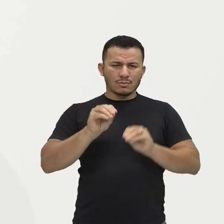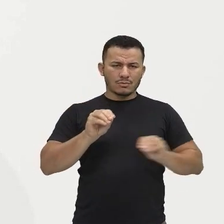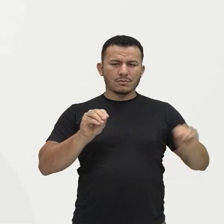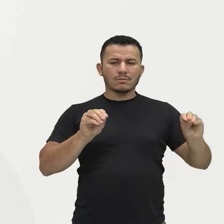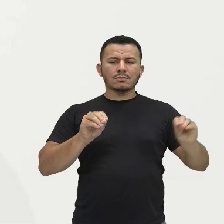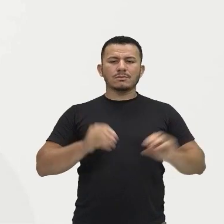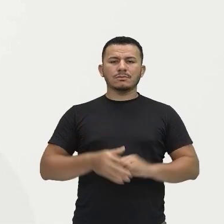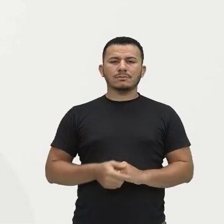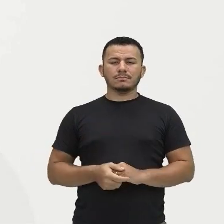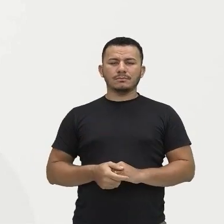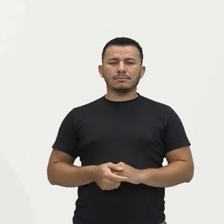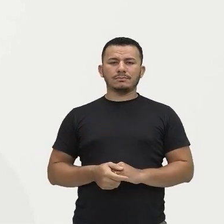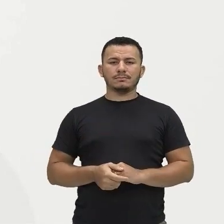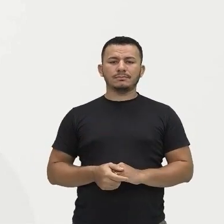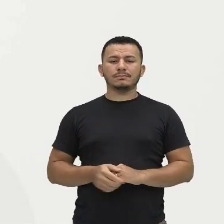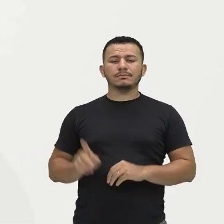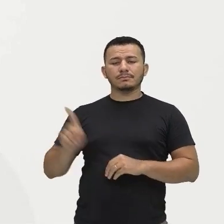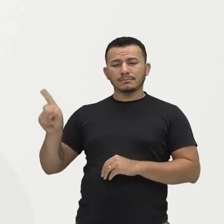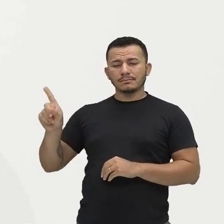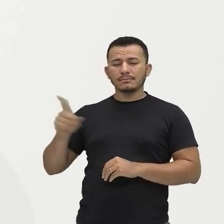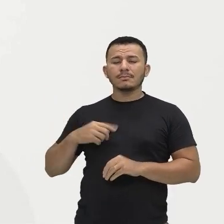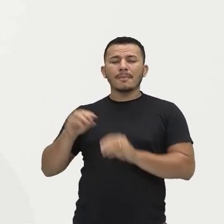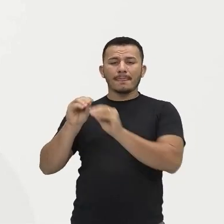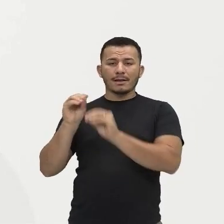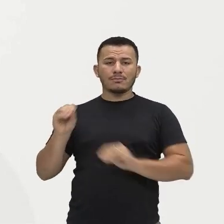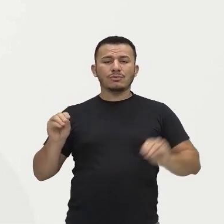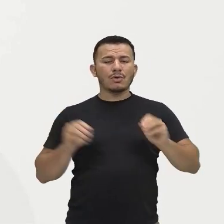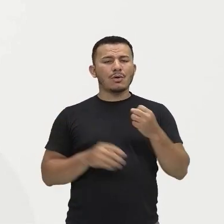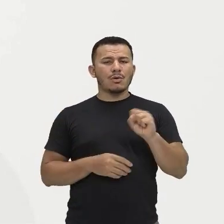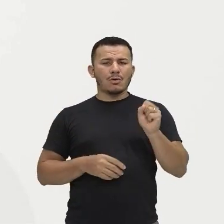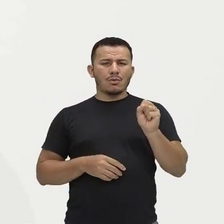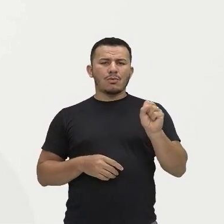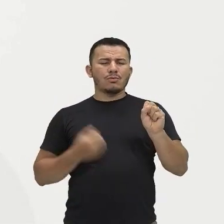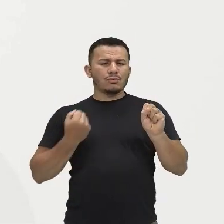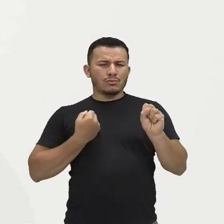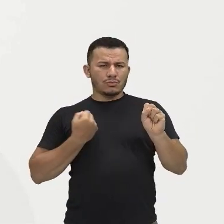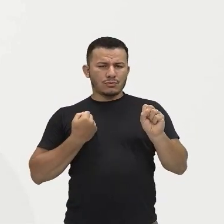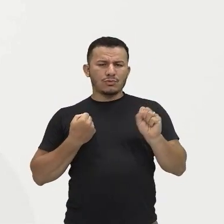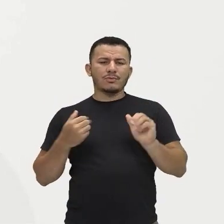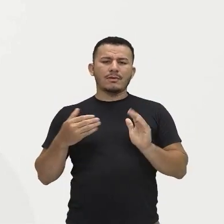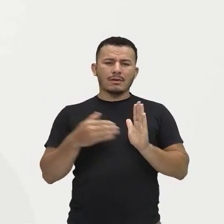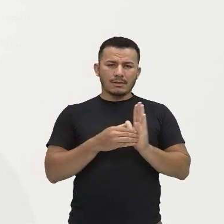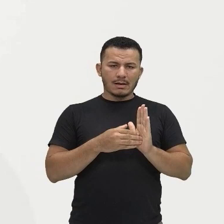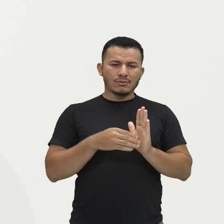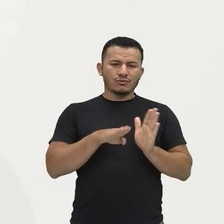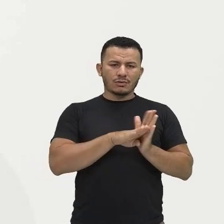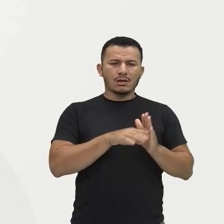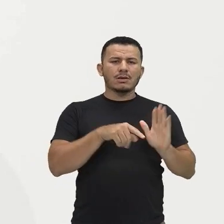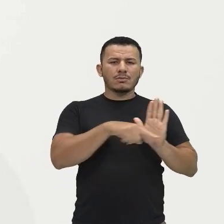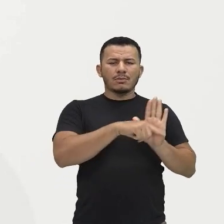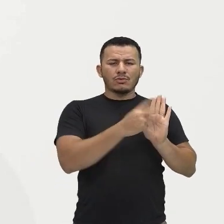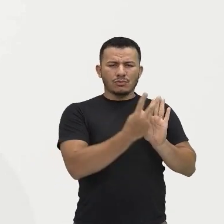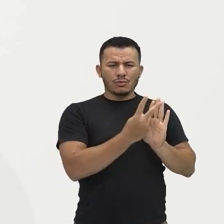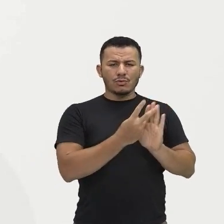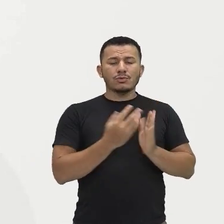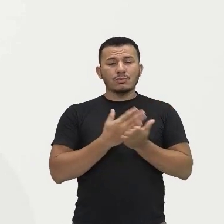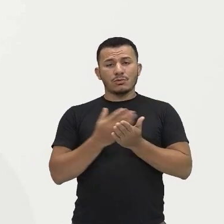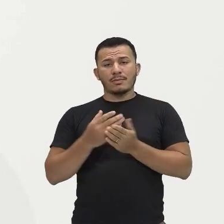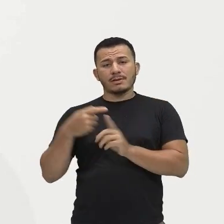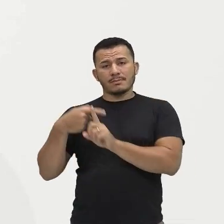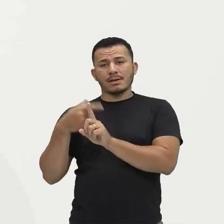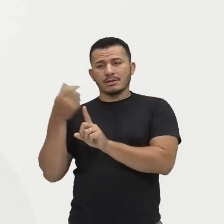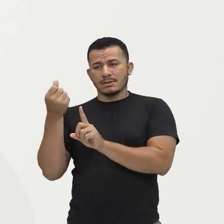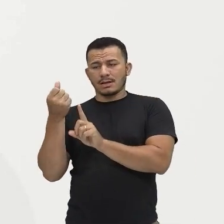bom? Então, nesse caso, tivemos que deslocar 8 unidades para a esquerda, partindo do mais 6, obtendo